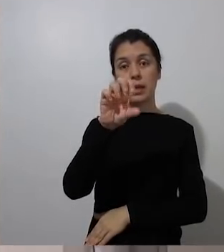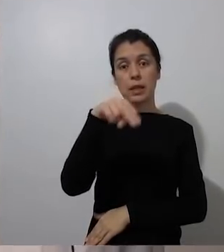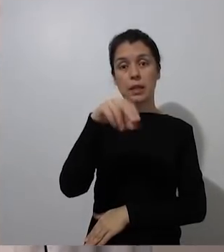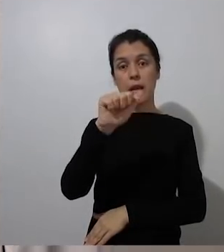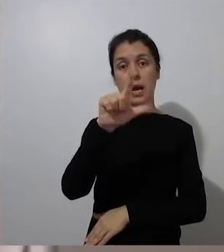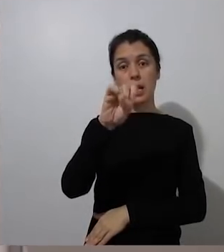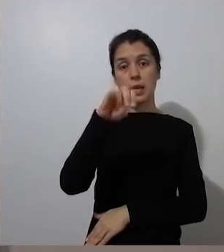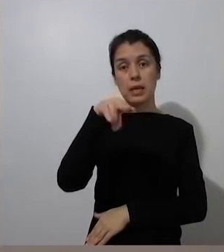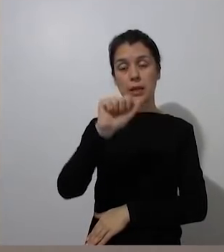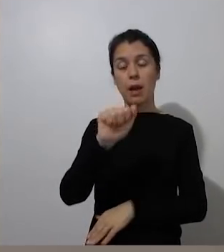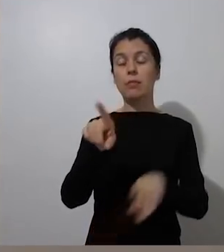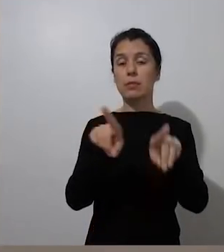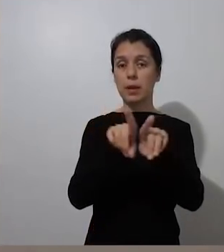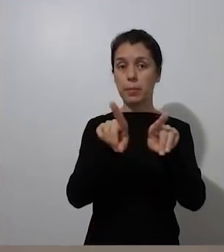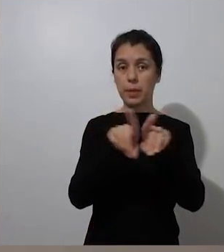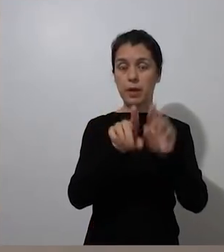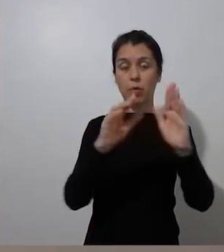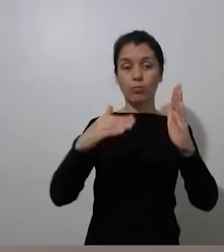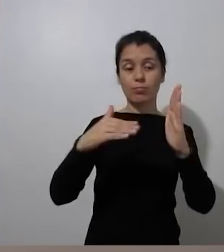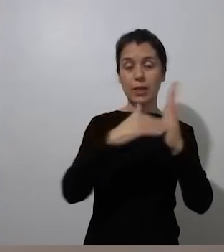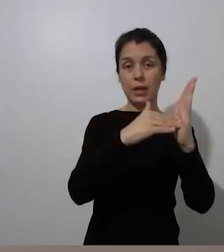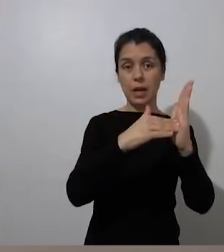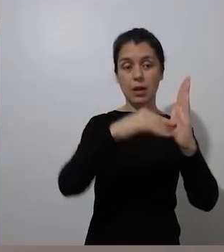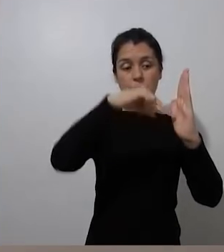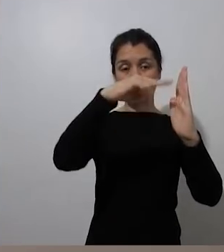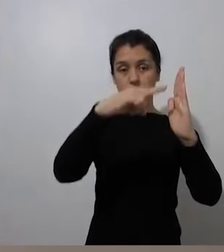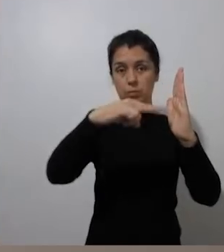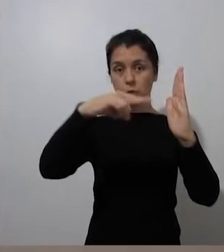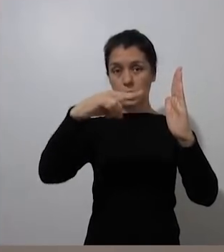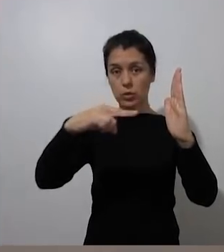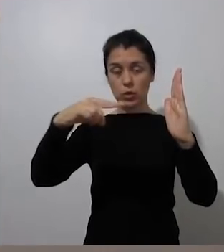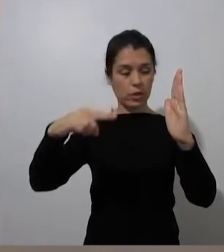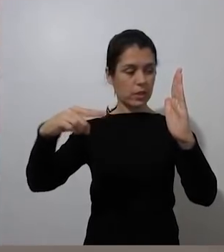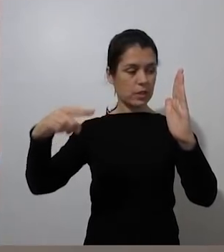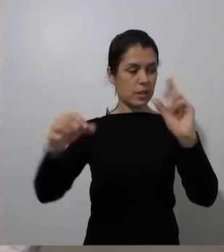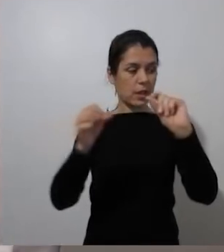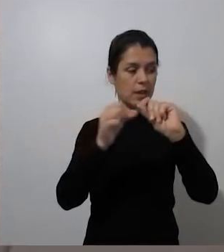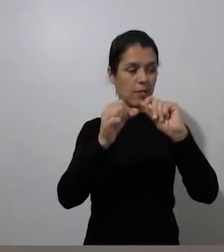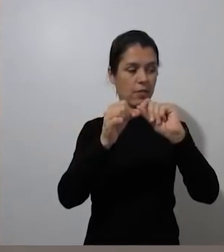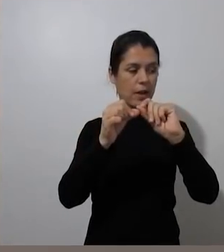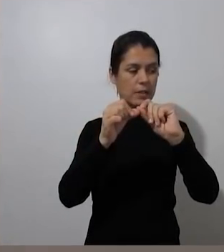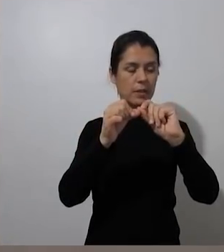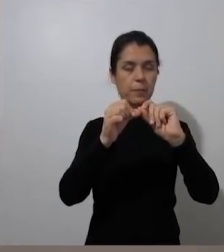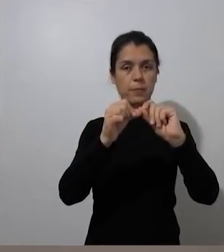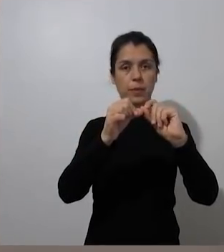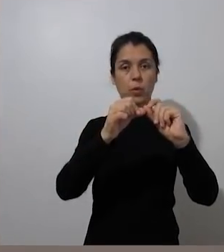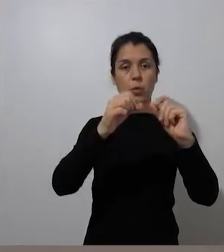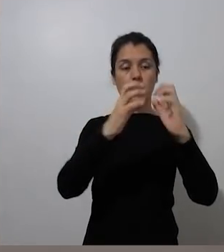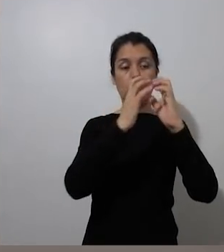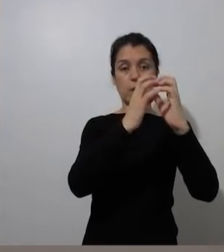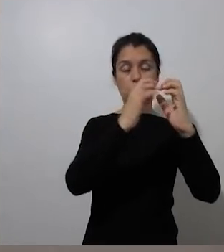efeito colateral, mas eles vão e também trancar os transportadores que fazem com que